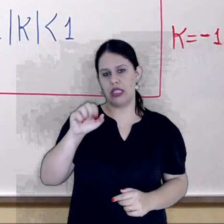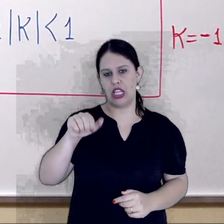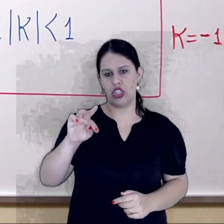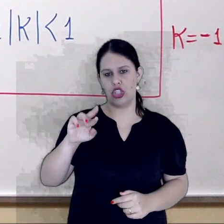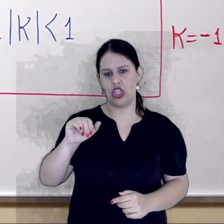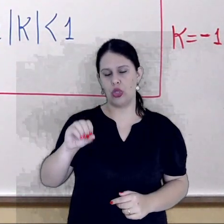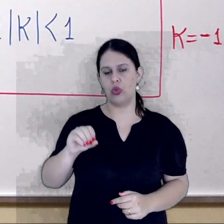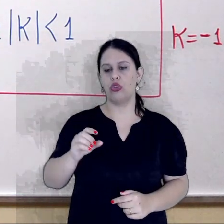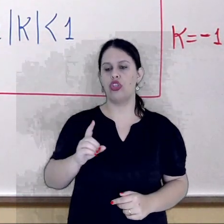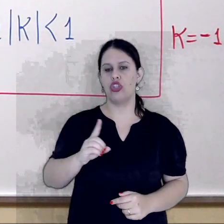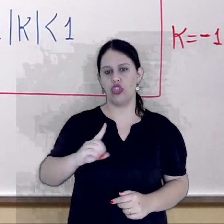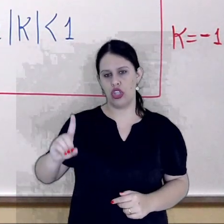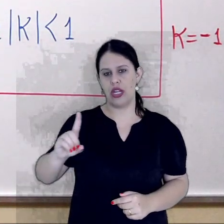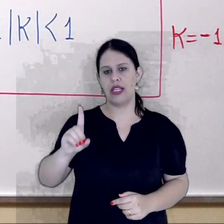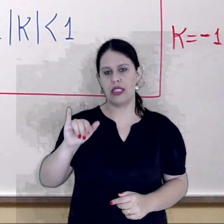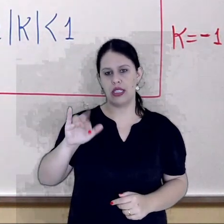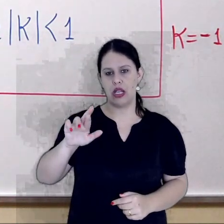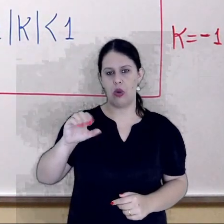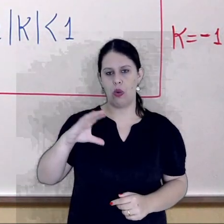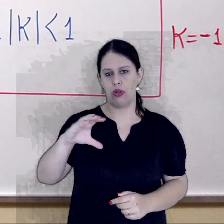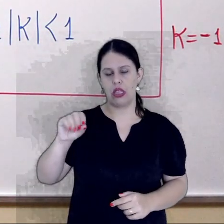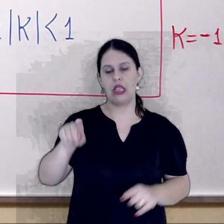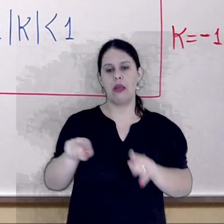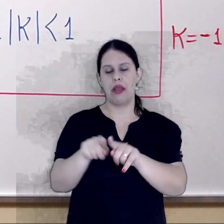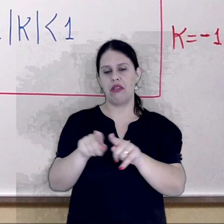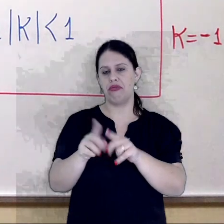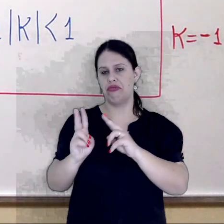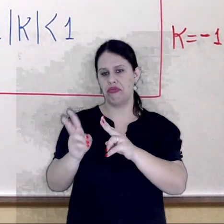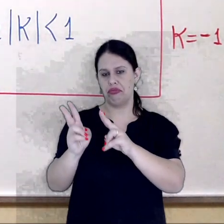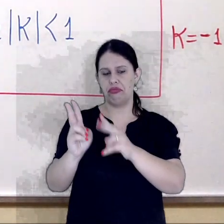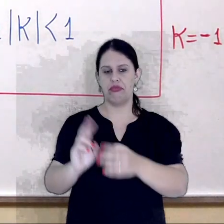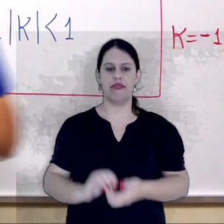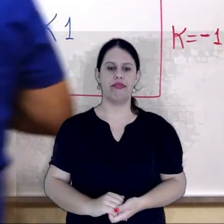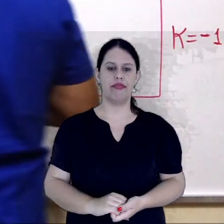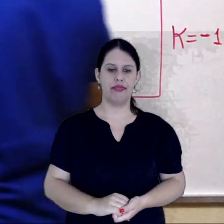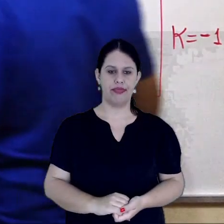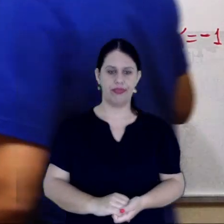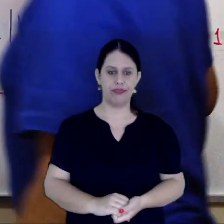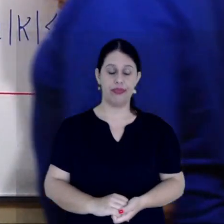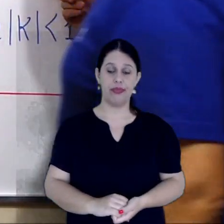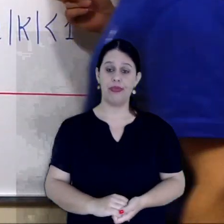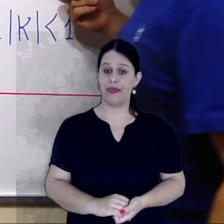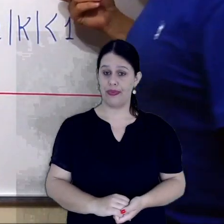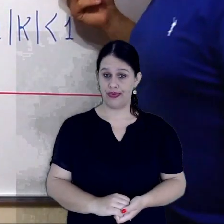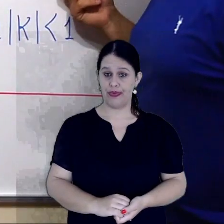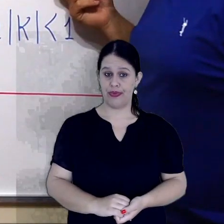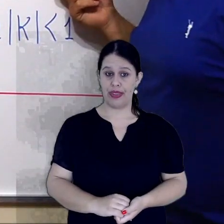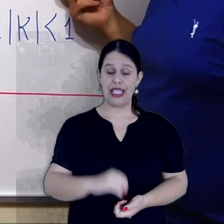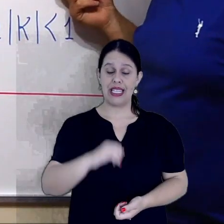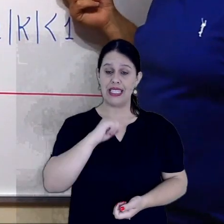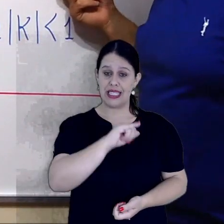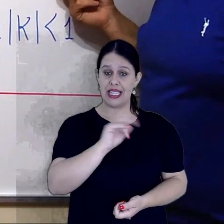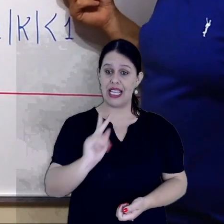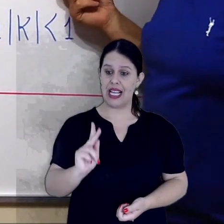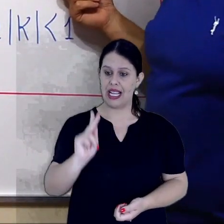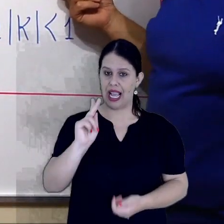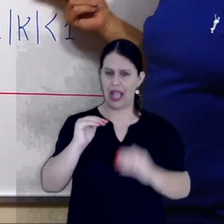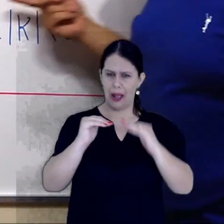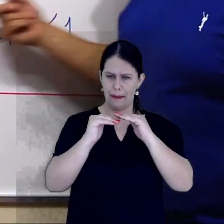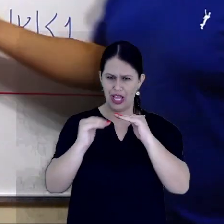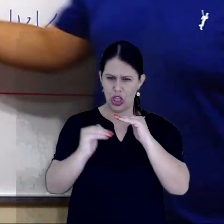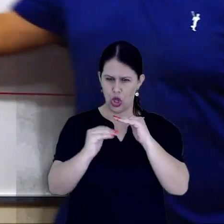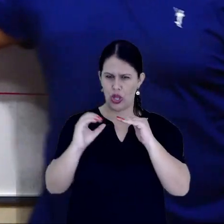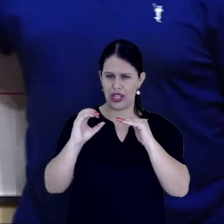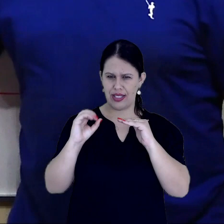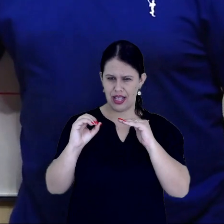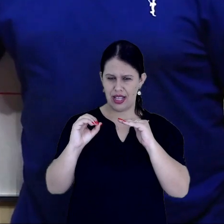Se o escalar K for negativo, ou seja, se K for menor que